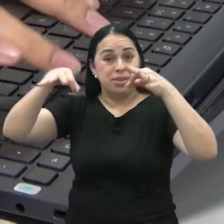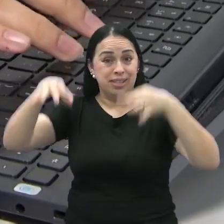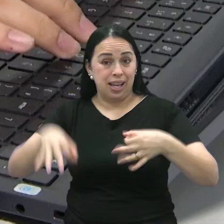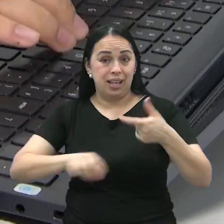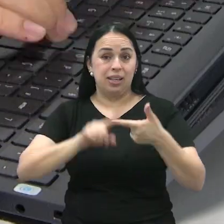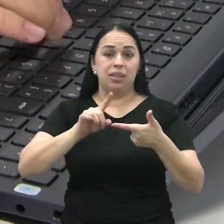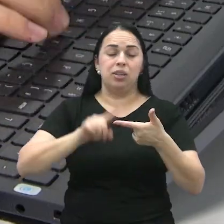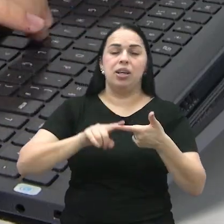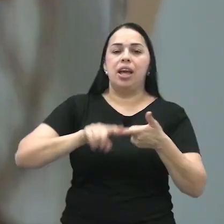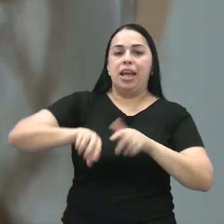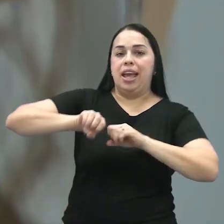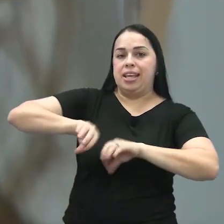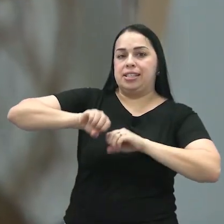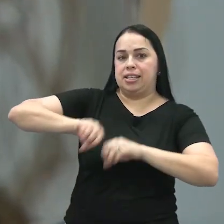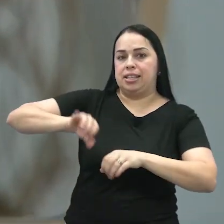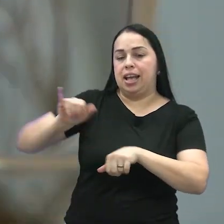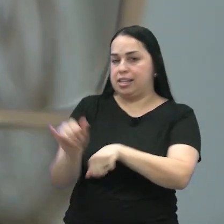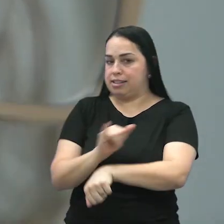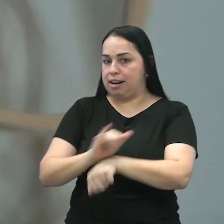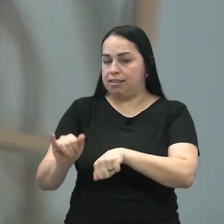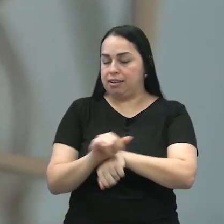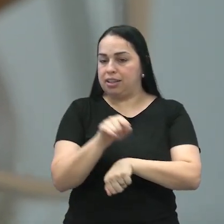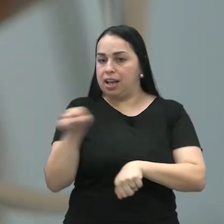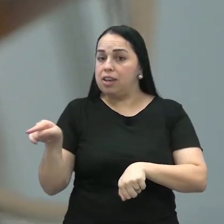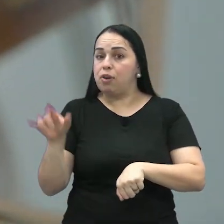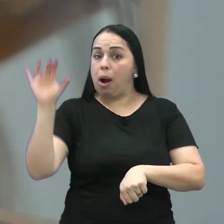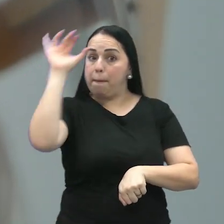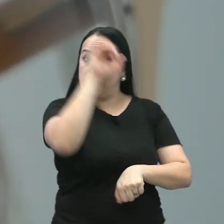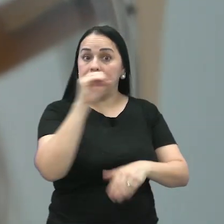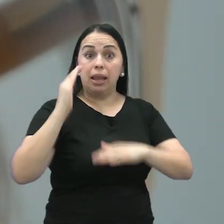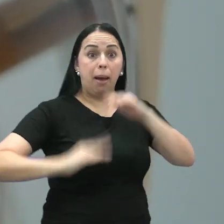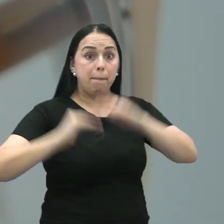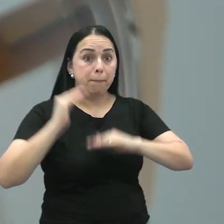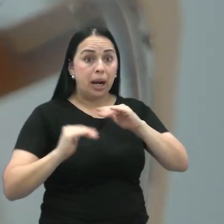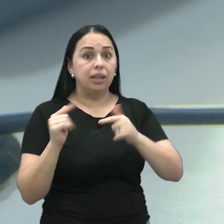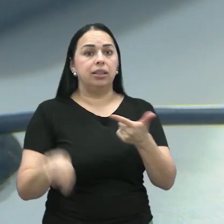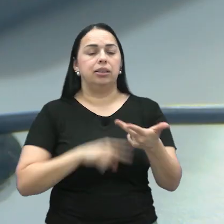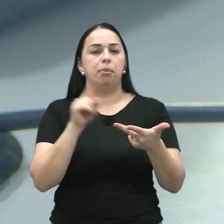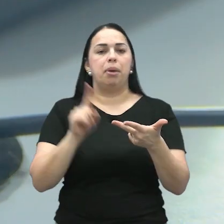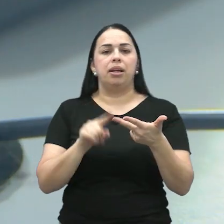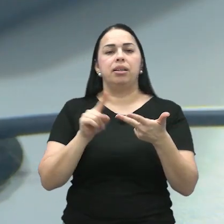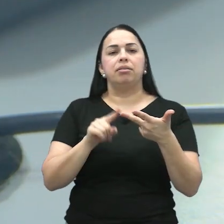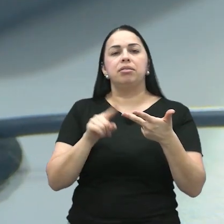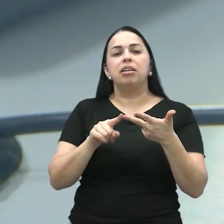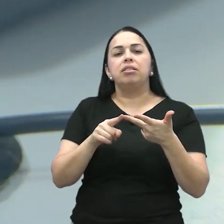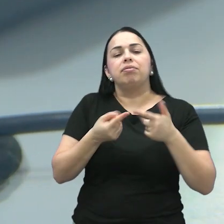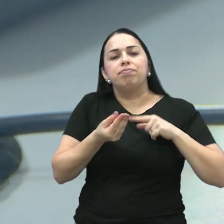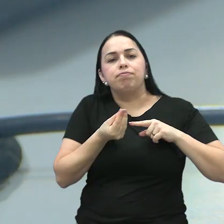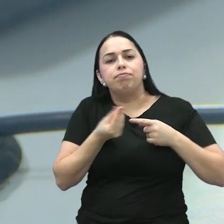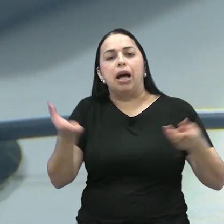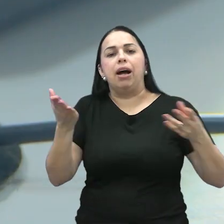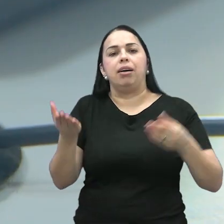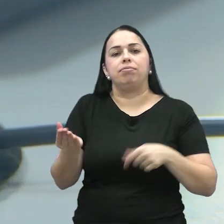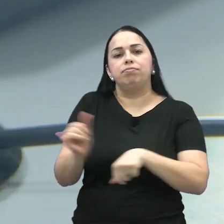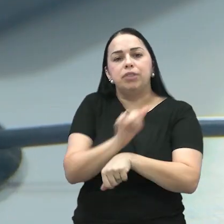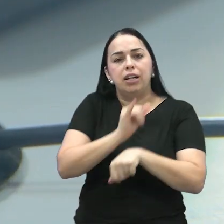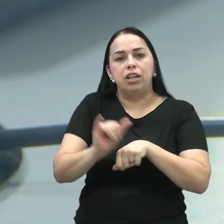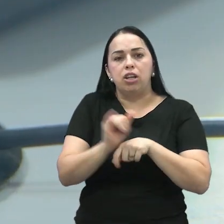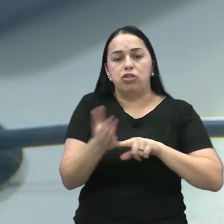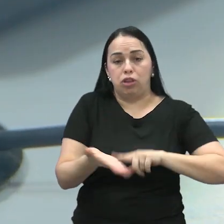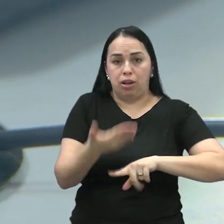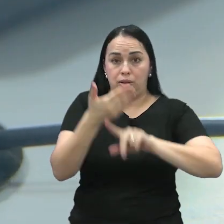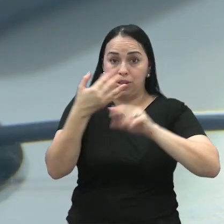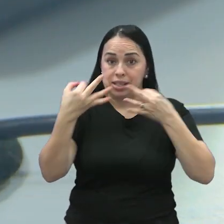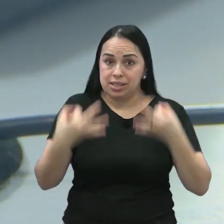materiais adequados, métodos de ensino que garantam o aprendizado prático e a oferta de ferramentas de